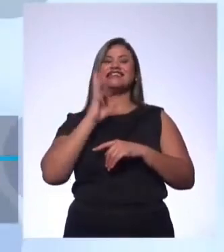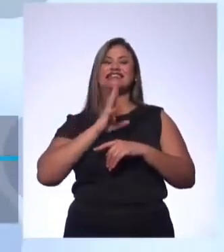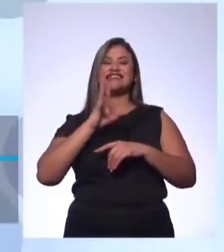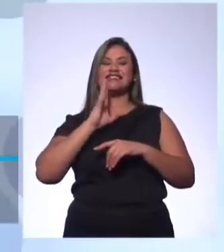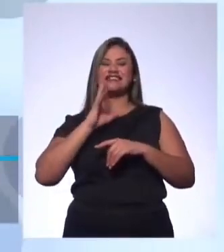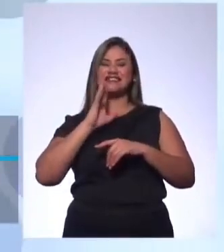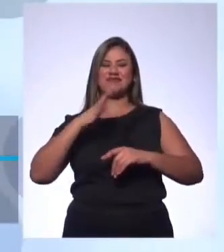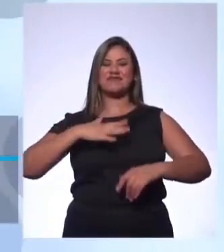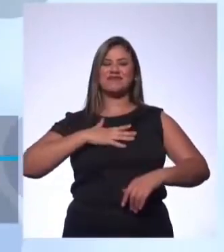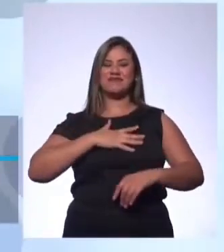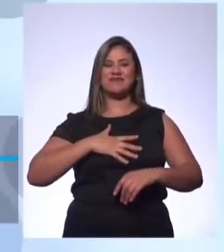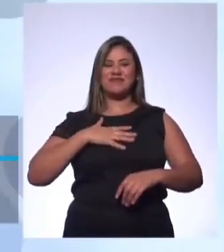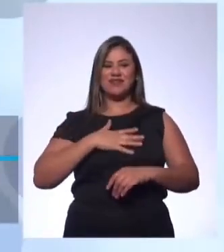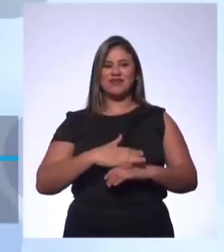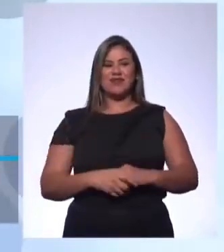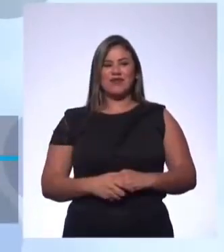Azevedo.